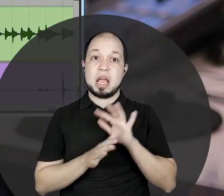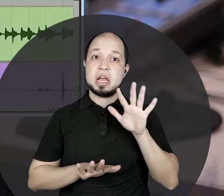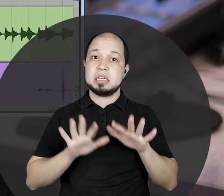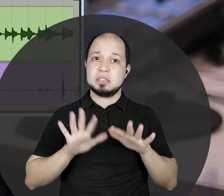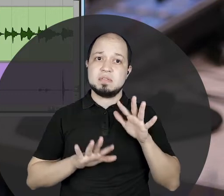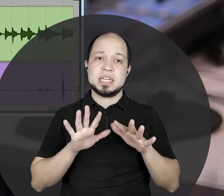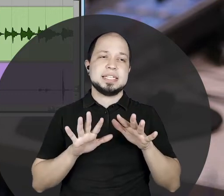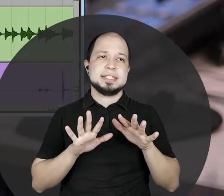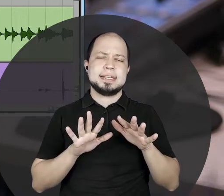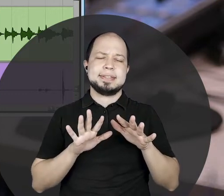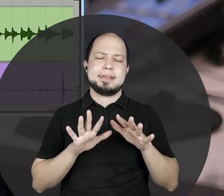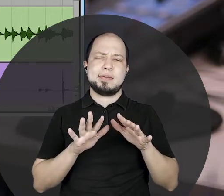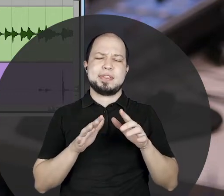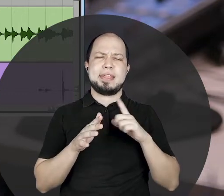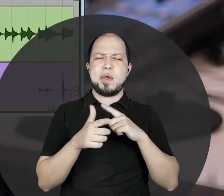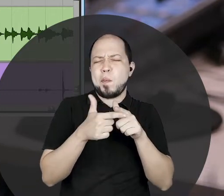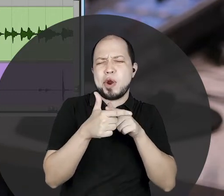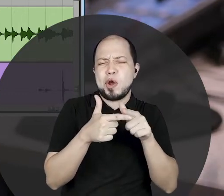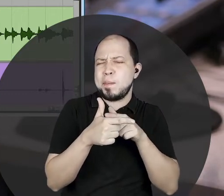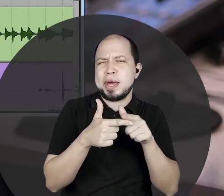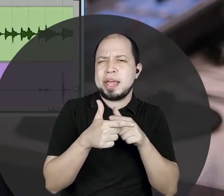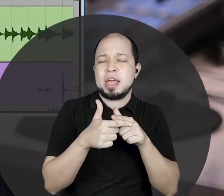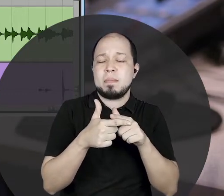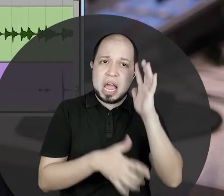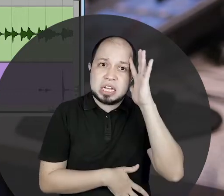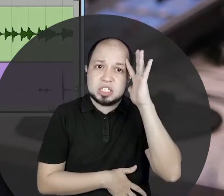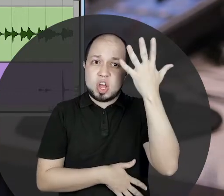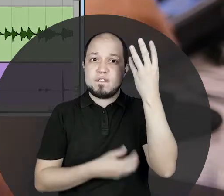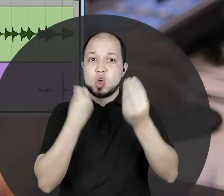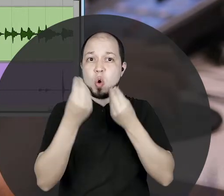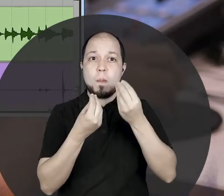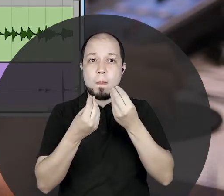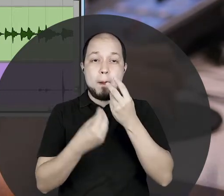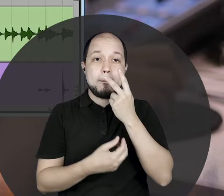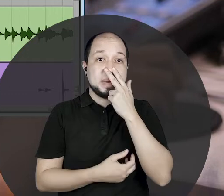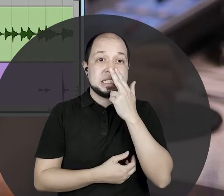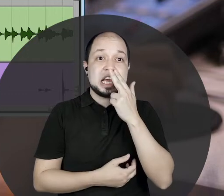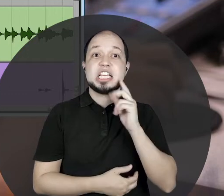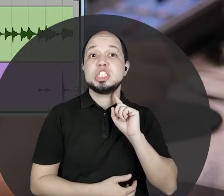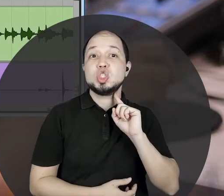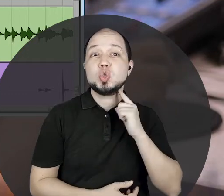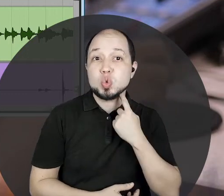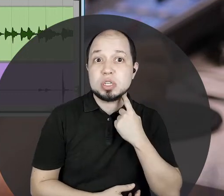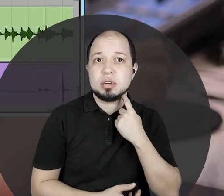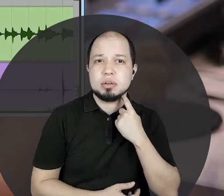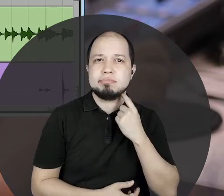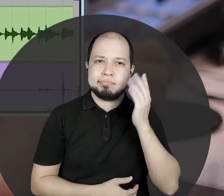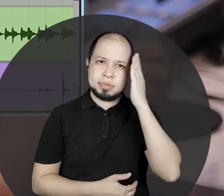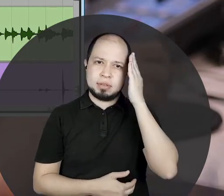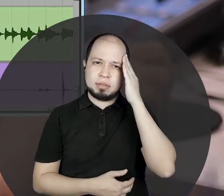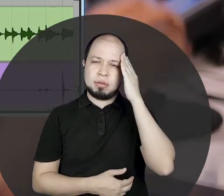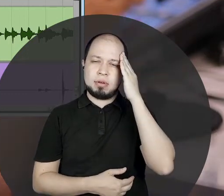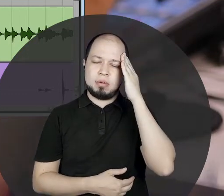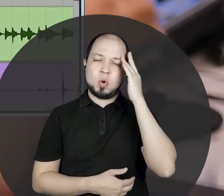Às vezes, quando a coisa não está bem do jeito que a gente queria, a gente suja mais. Uma das ideias que tinha vindo